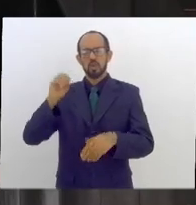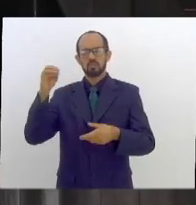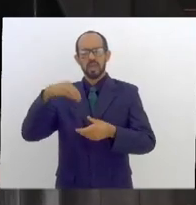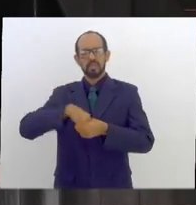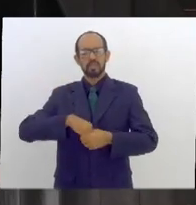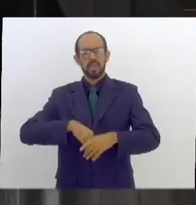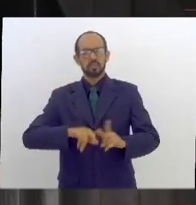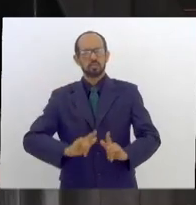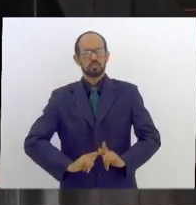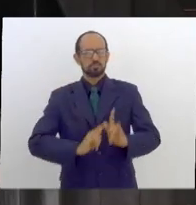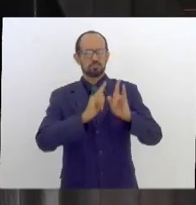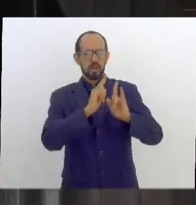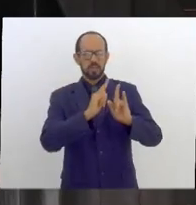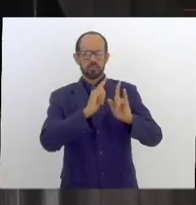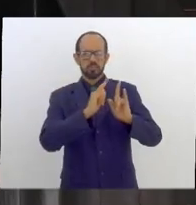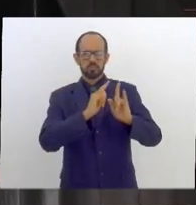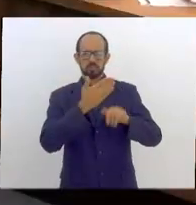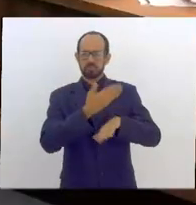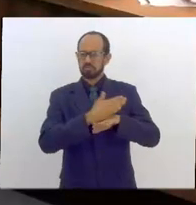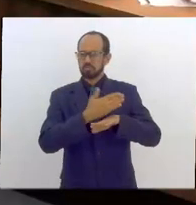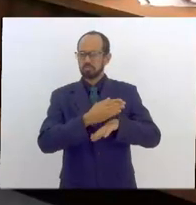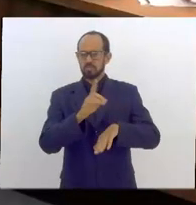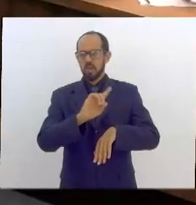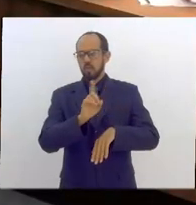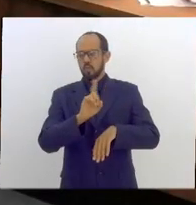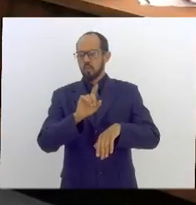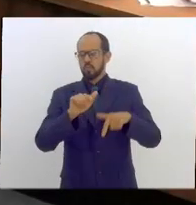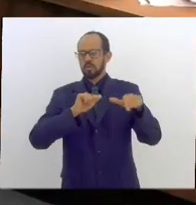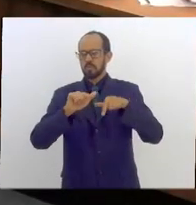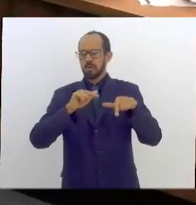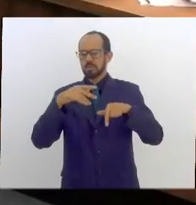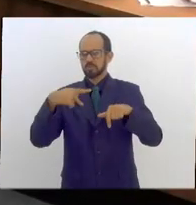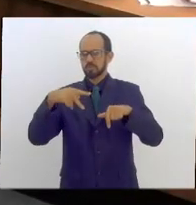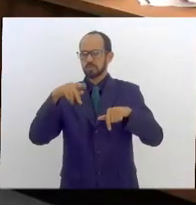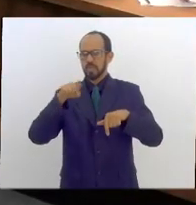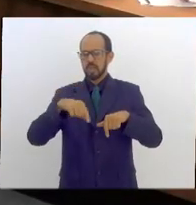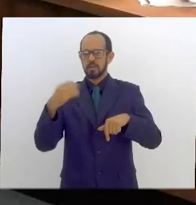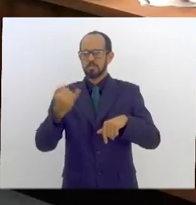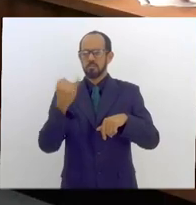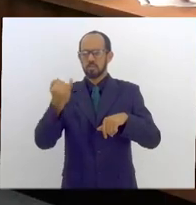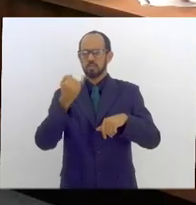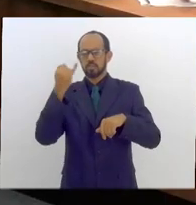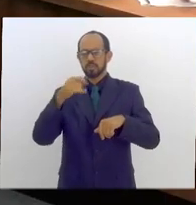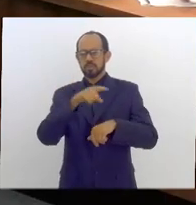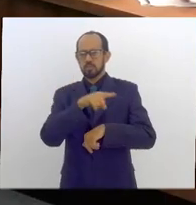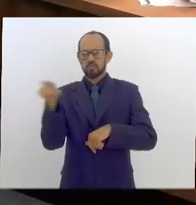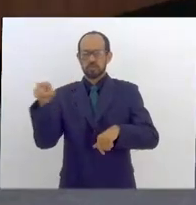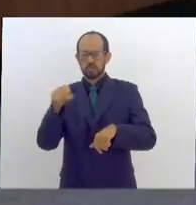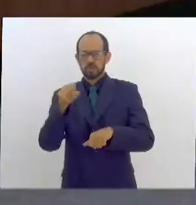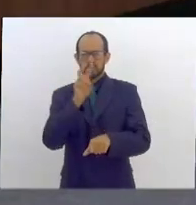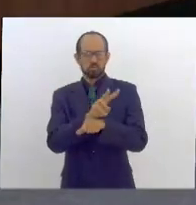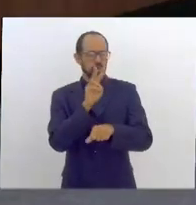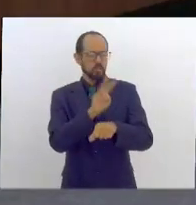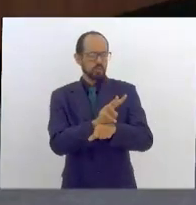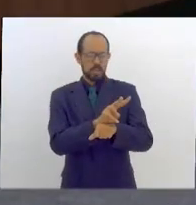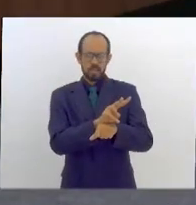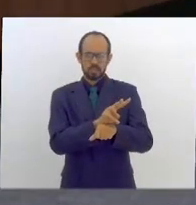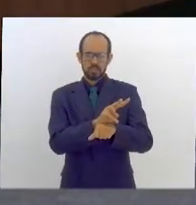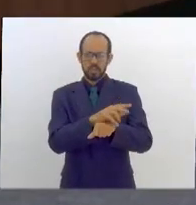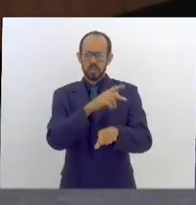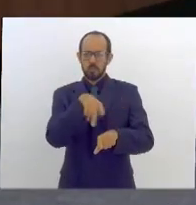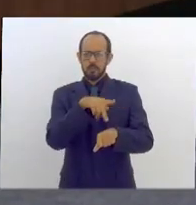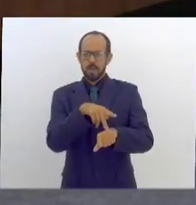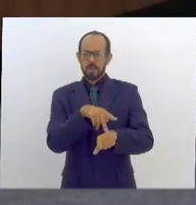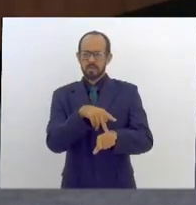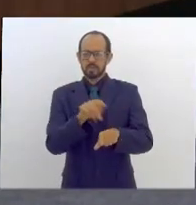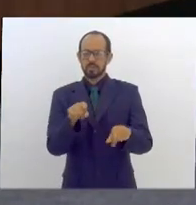aquartelado. Não, o trabalho de vocês é muito importante. São os senhores que asseguram nossas fronteiras, são os senhores realmente que